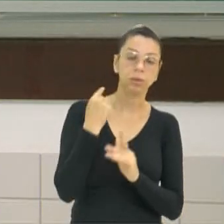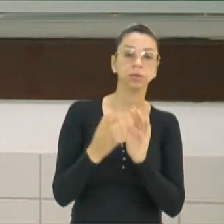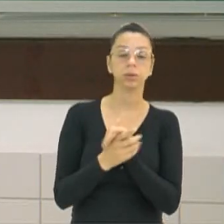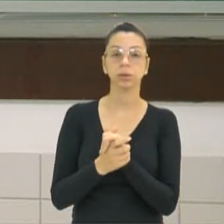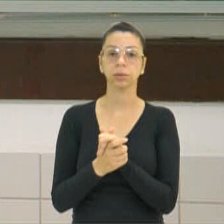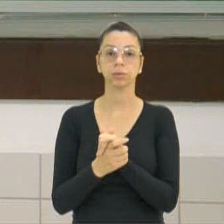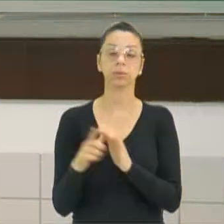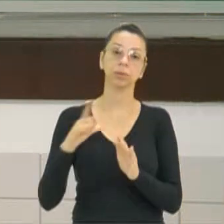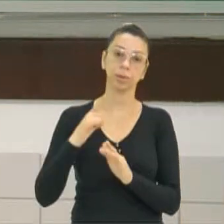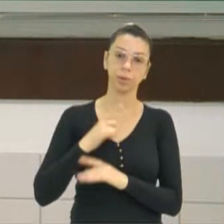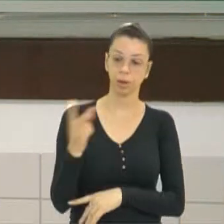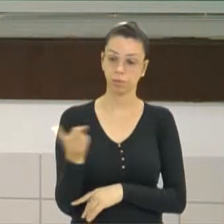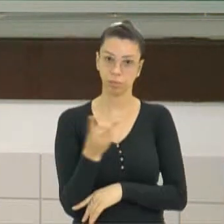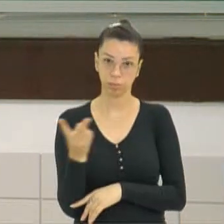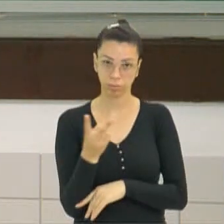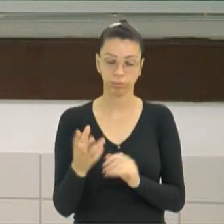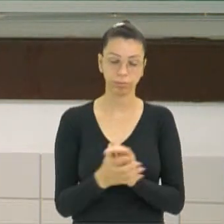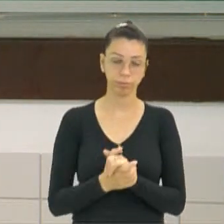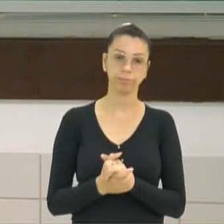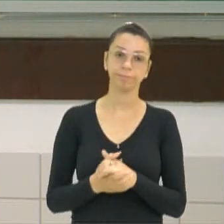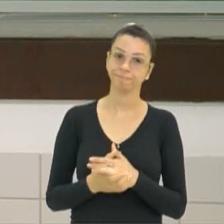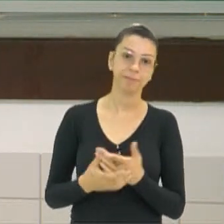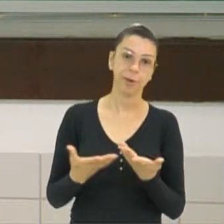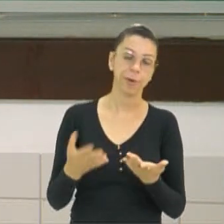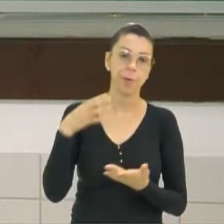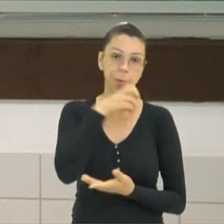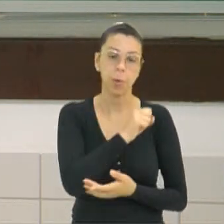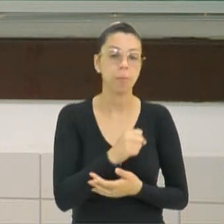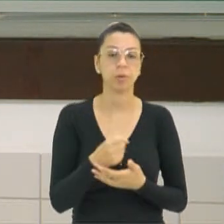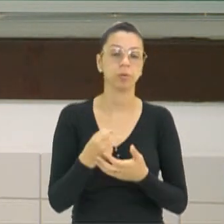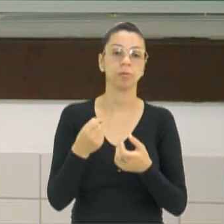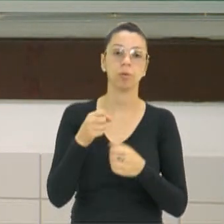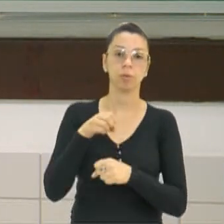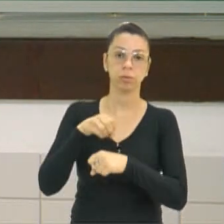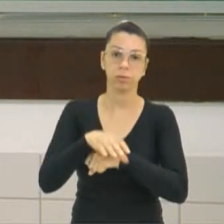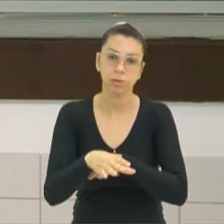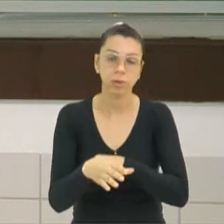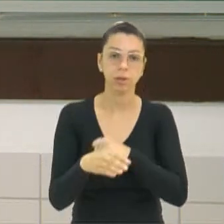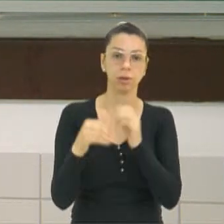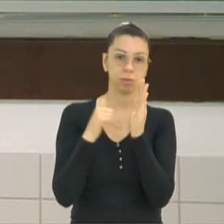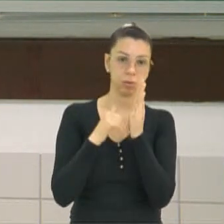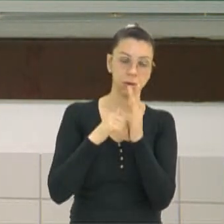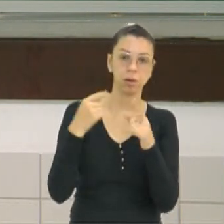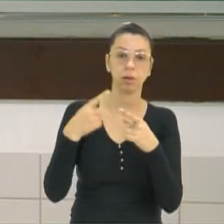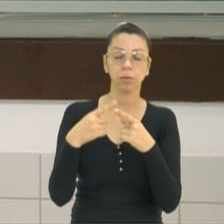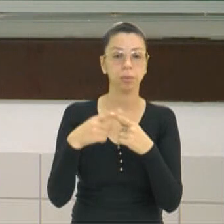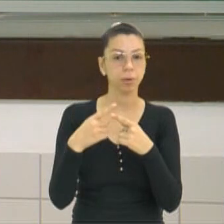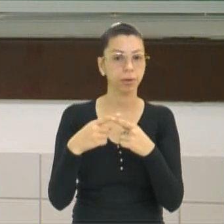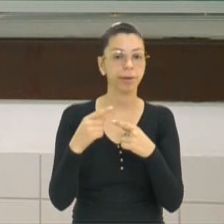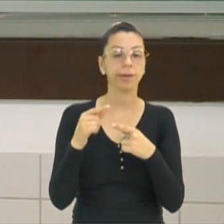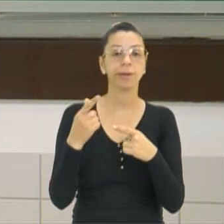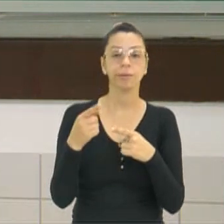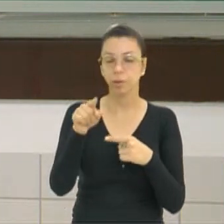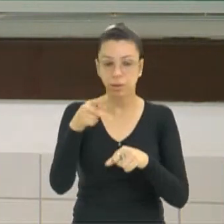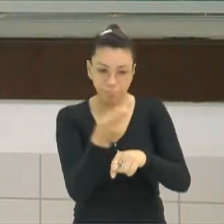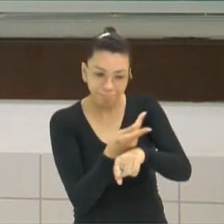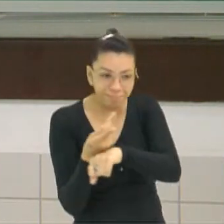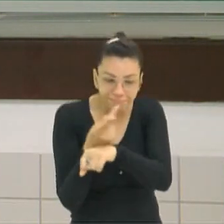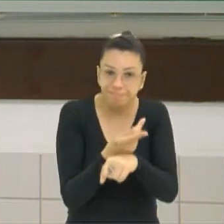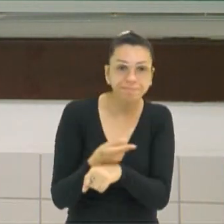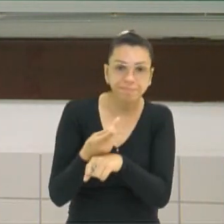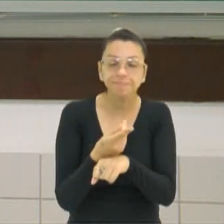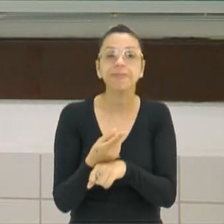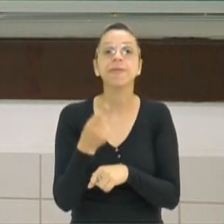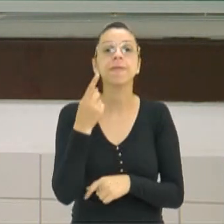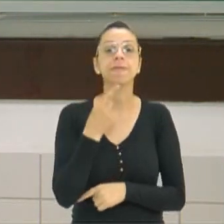de procurarem esse livro que é fantástico e eu super recomendo. Beleza? Bora praticar. Fill